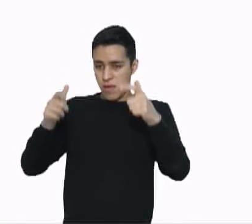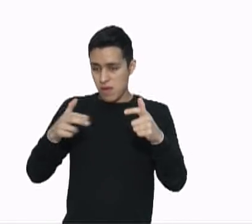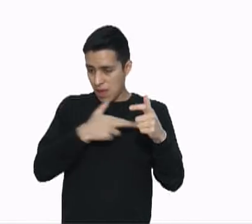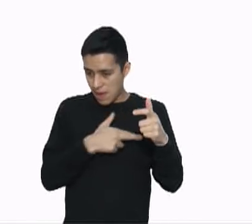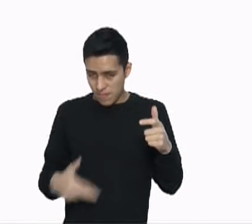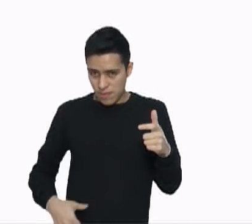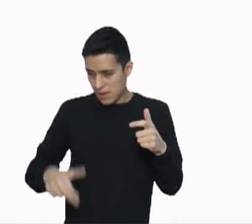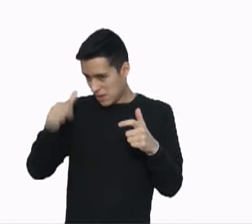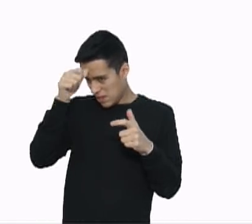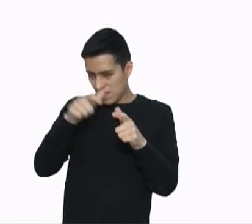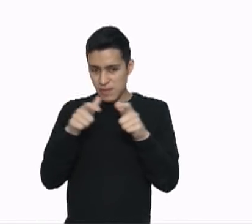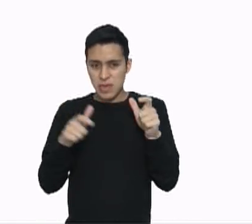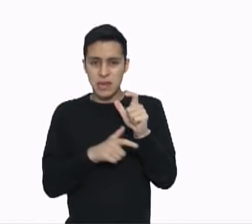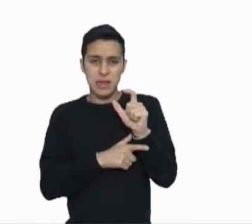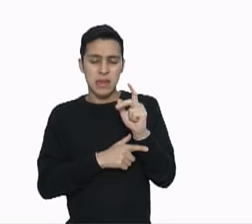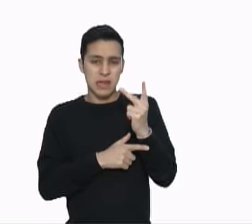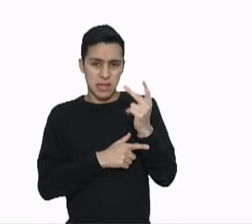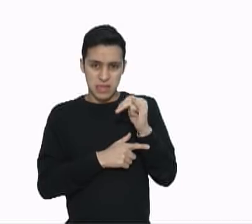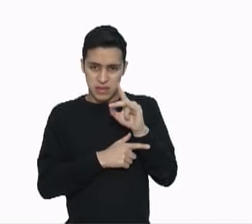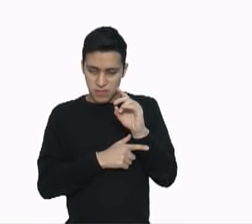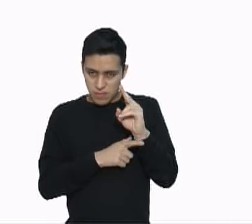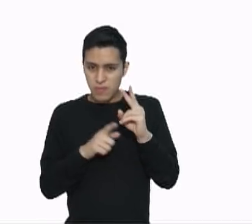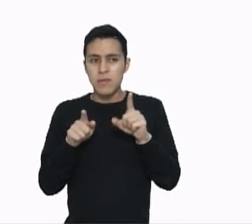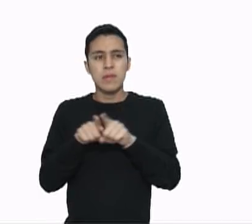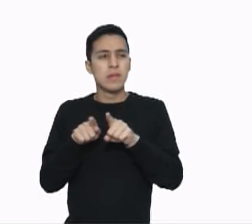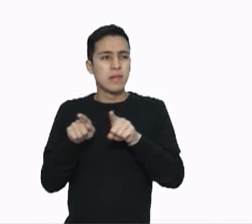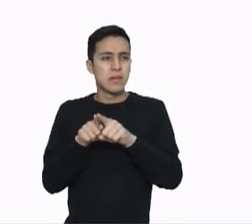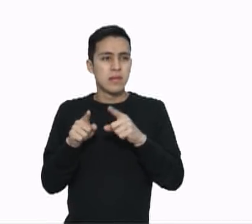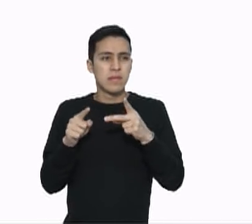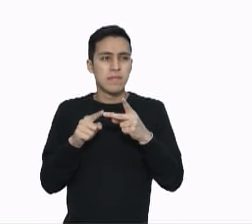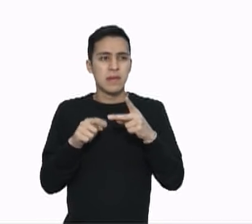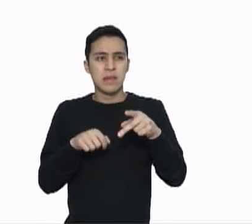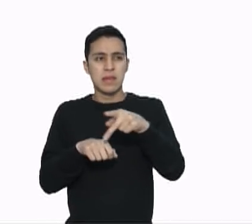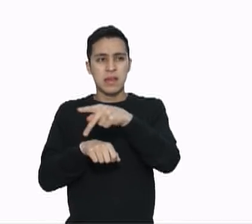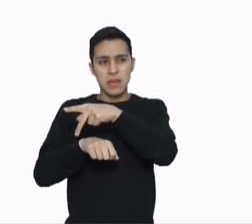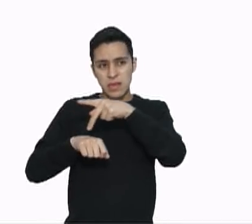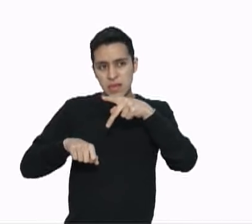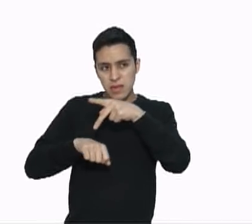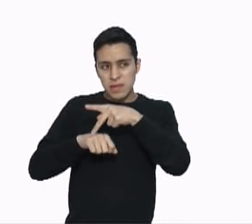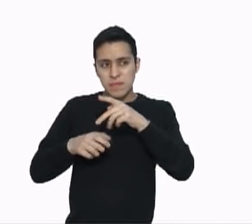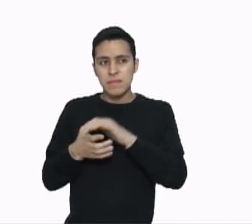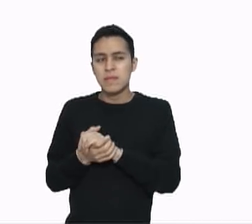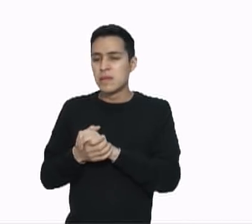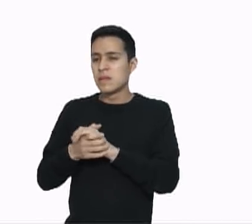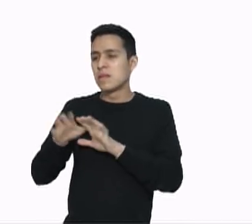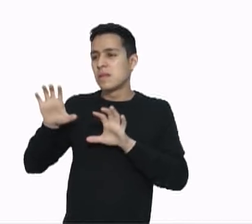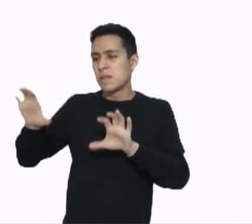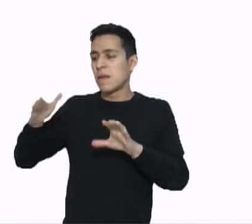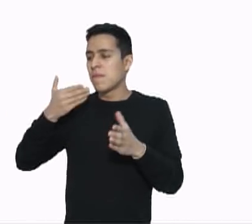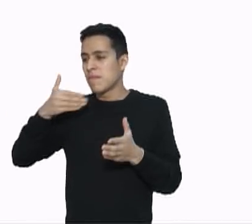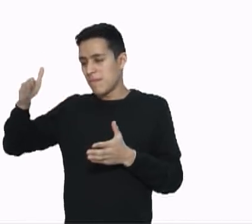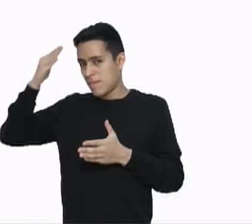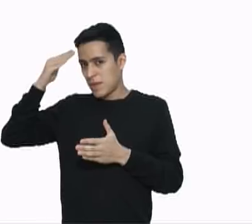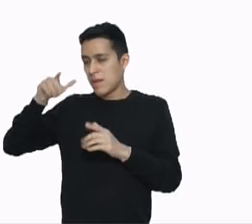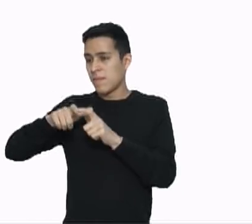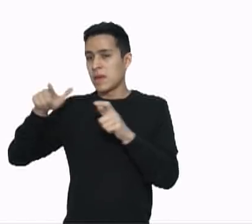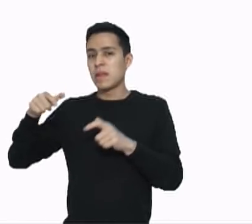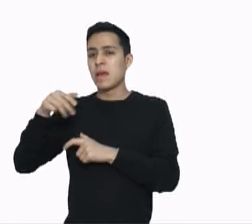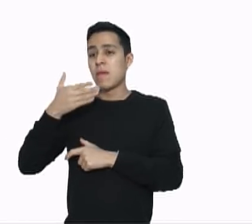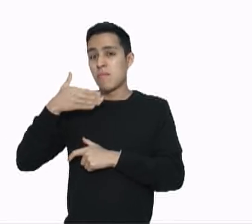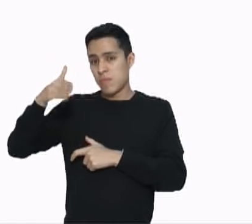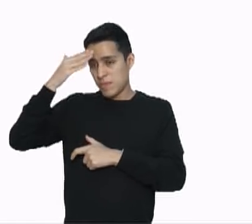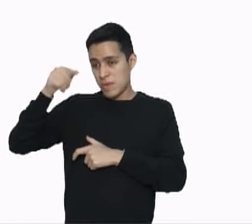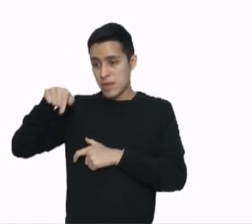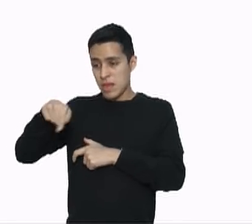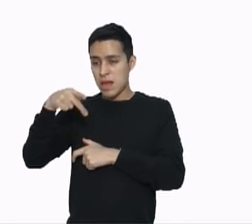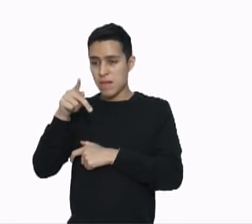maioria hindu, como o professor comentou, e numa nação, a República do Paquistão, de maioria muçulmana. A República